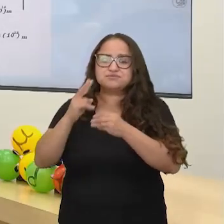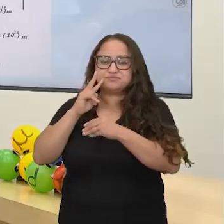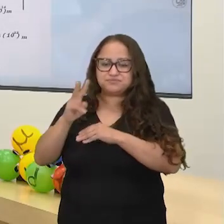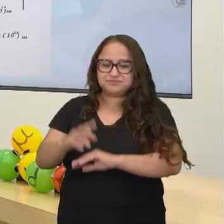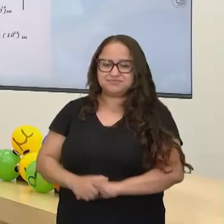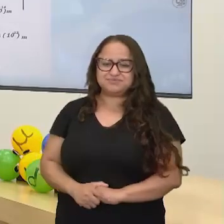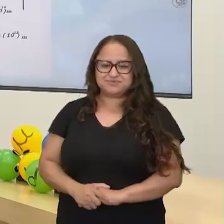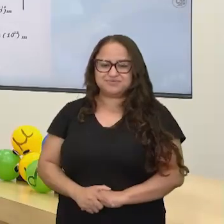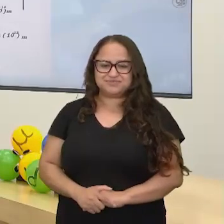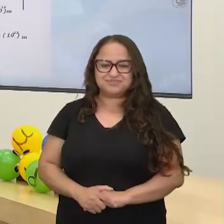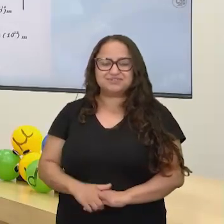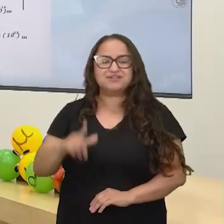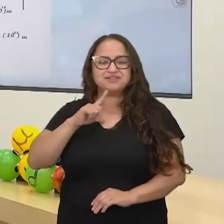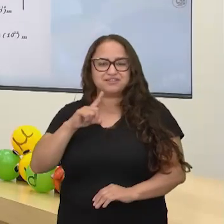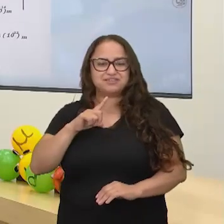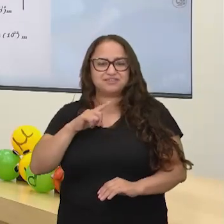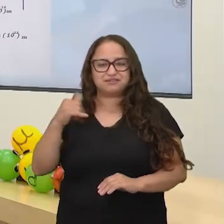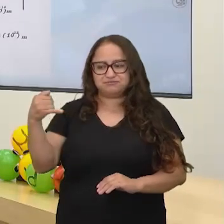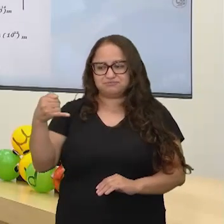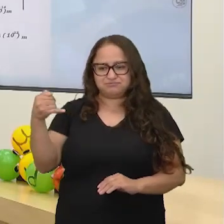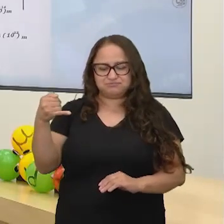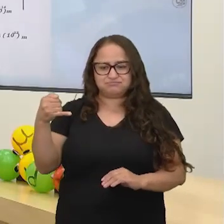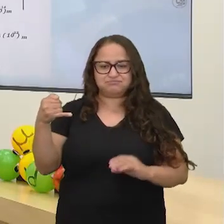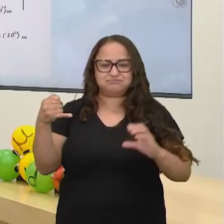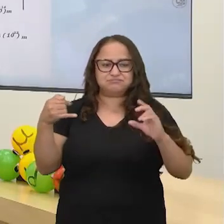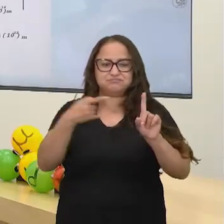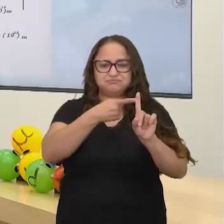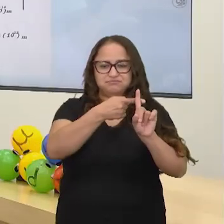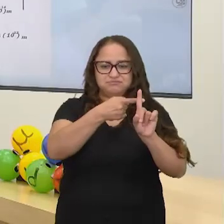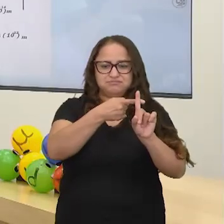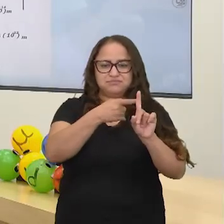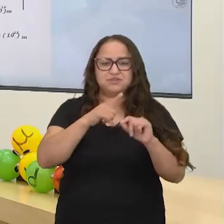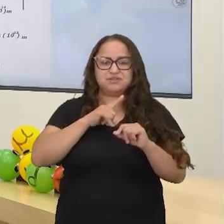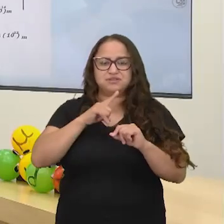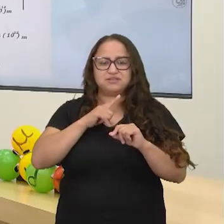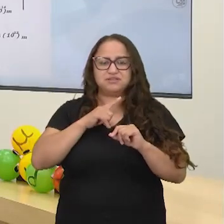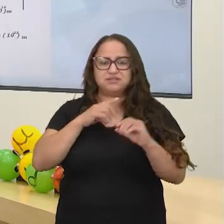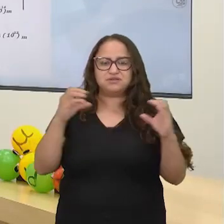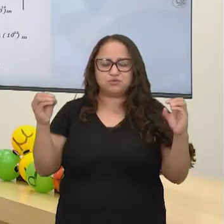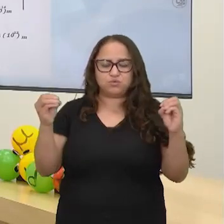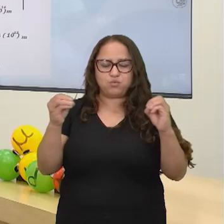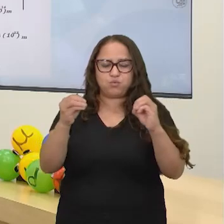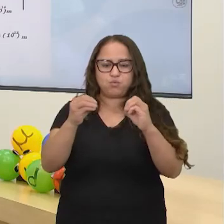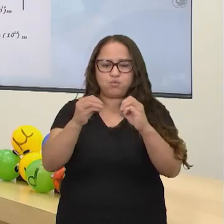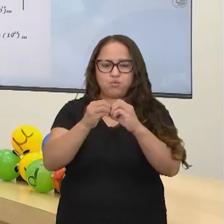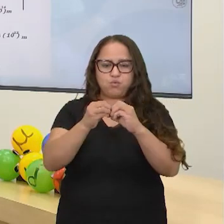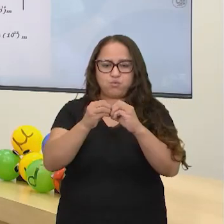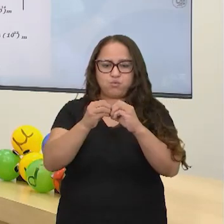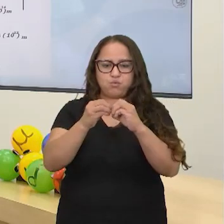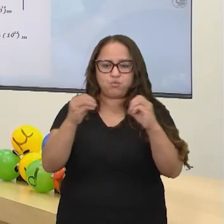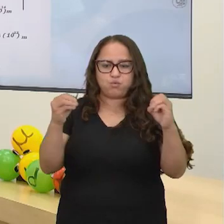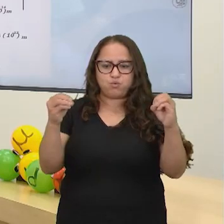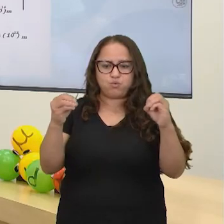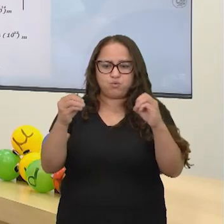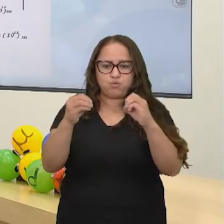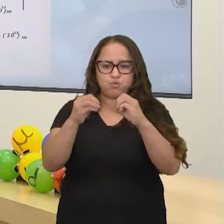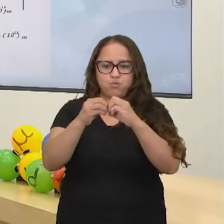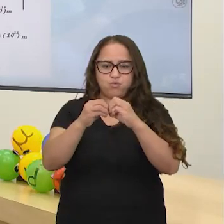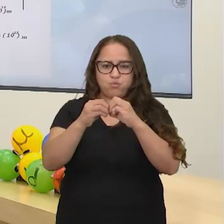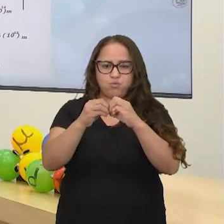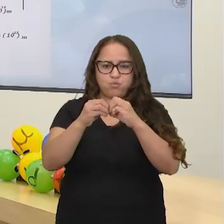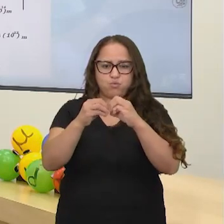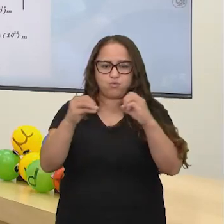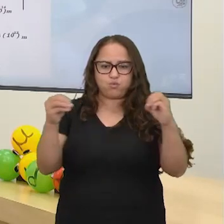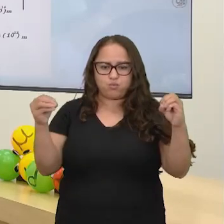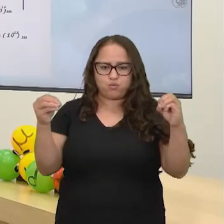aqui você tem aqui, ó, por exemplo, um próton, um elétron. E aqui eu tenho o quê? Uma atração elétrica, olha lá, certo? Pela força